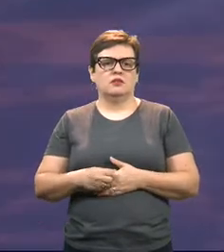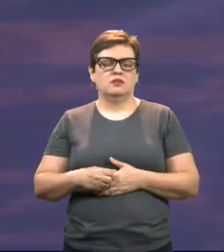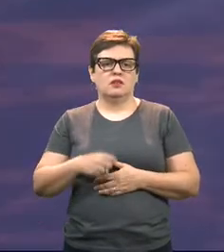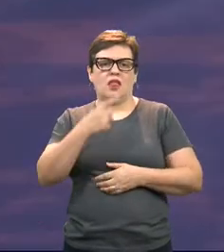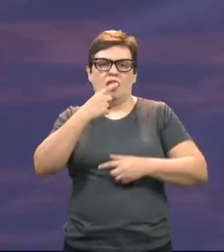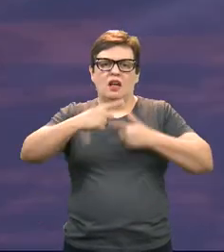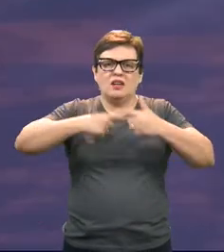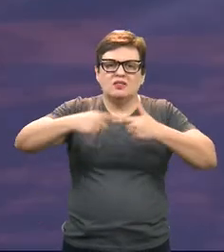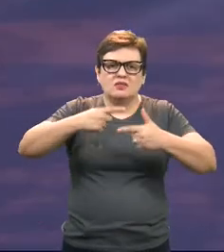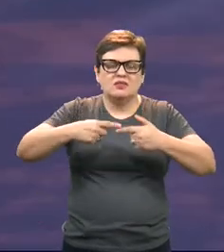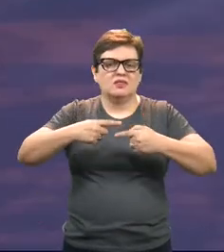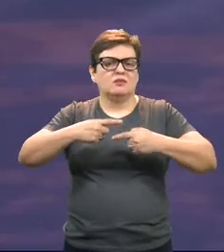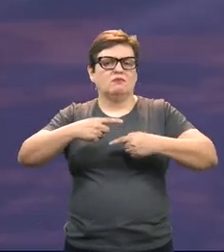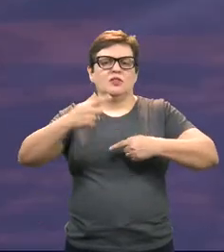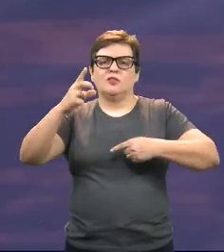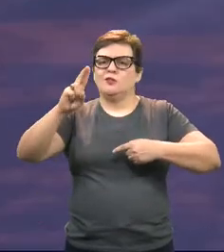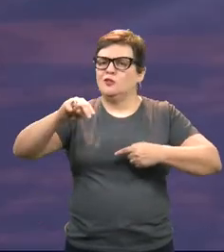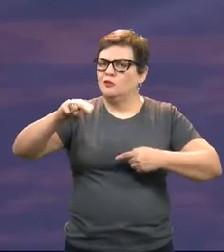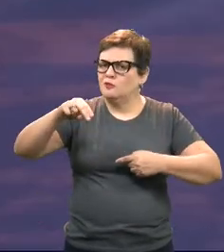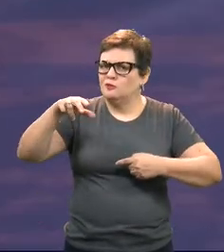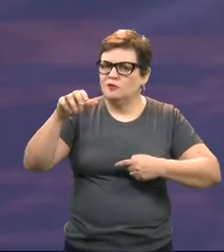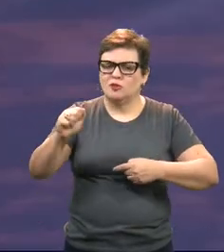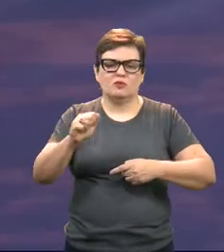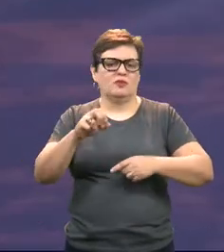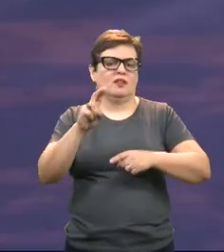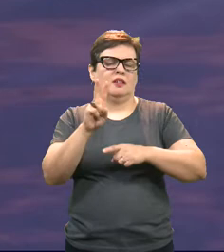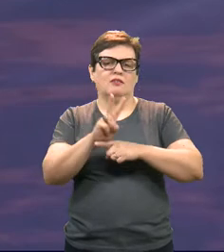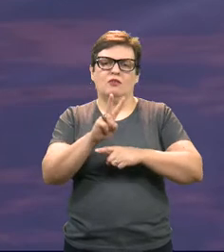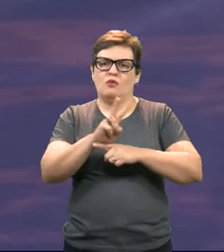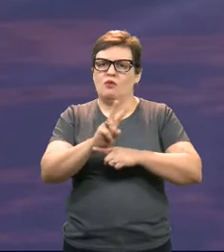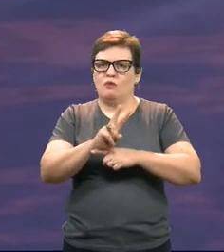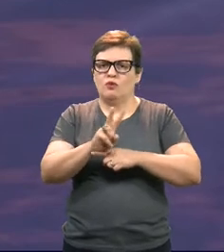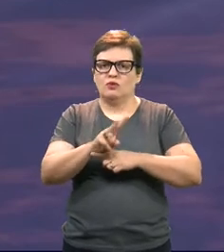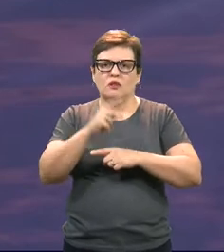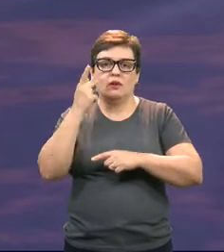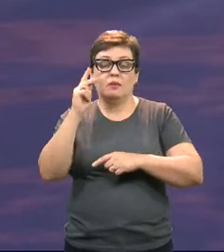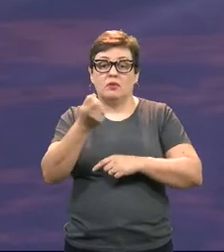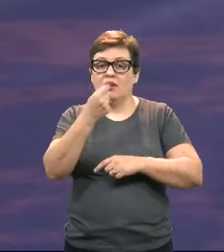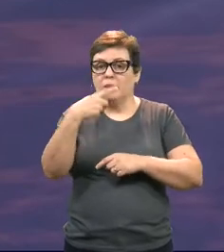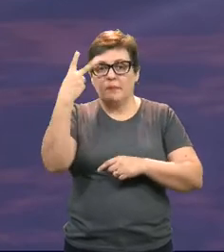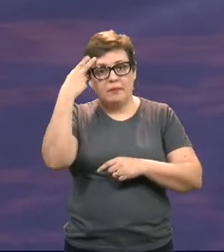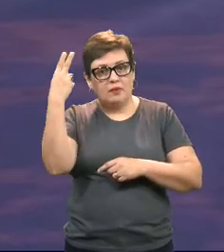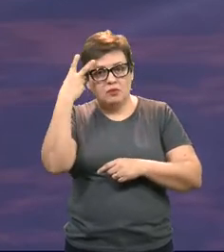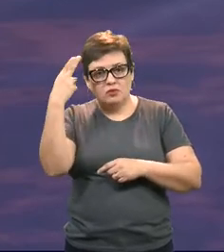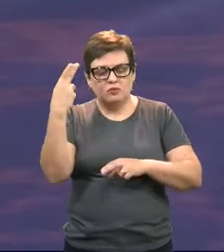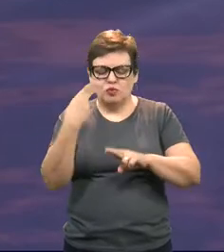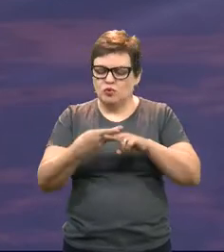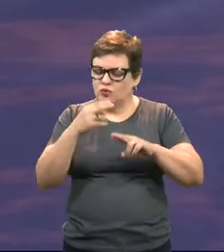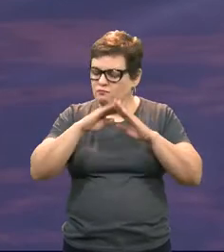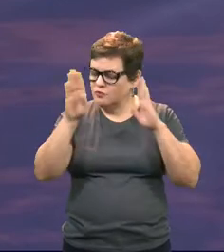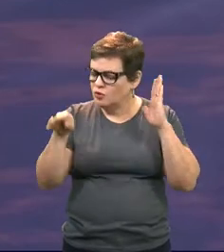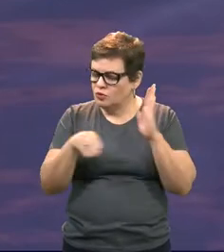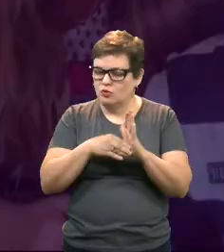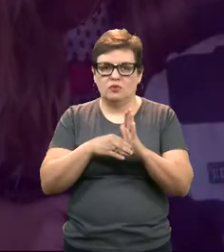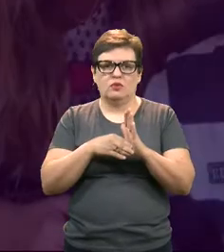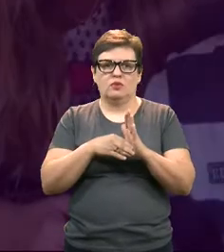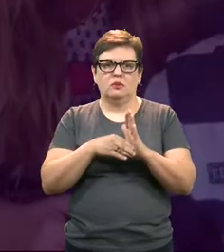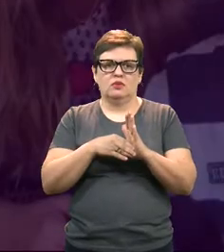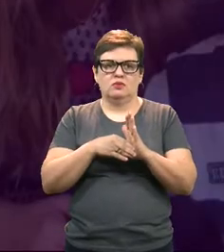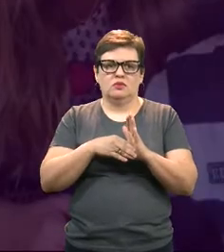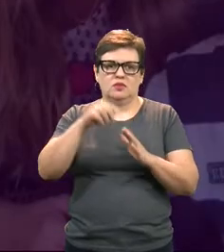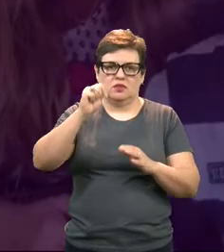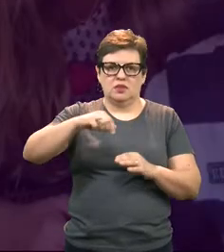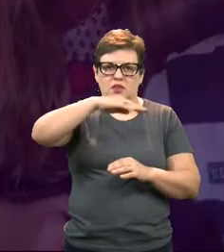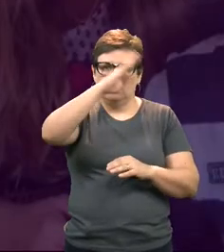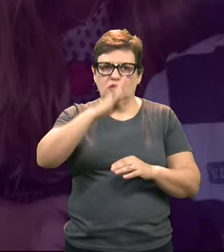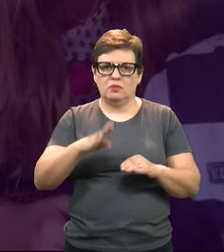foram controladas, nunca, pelos alopáticos. O Matheus usou todos, desde nacional a